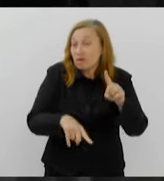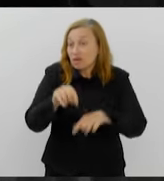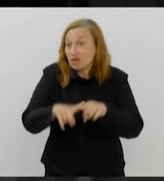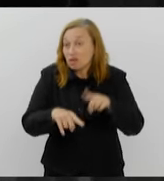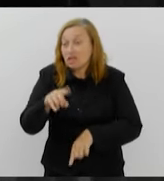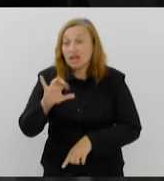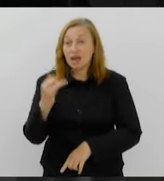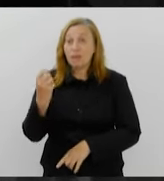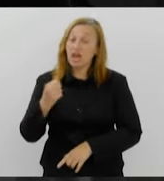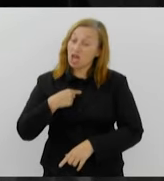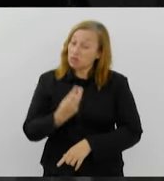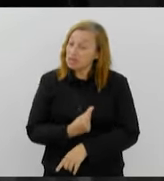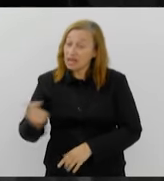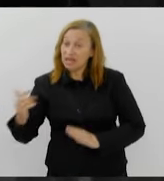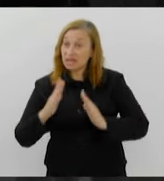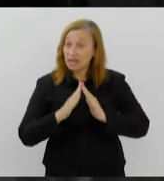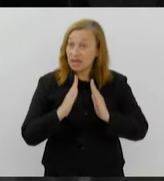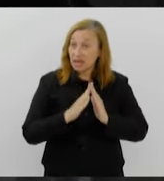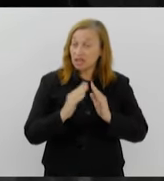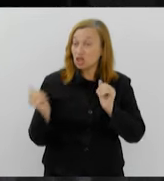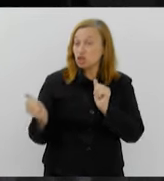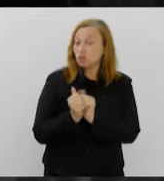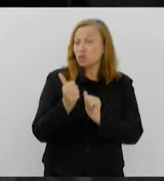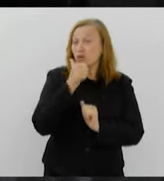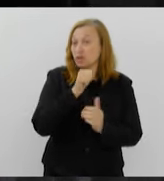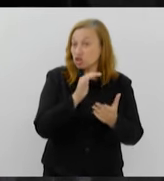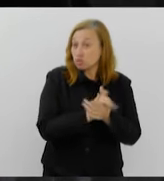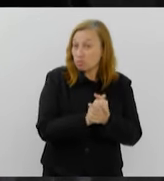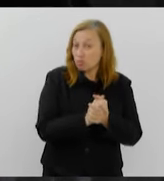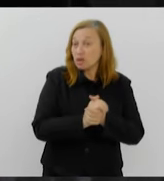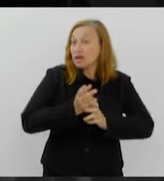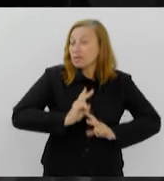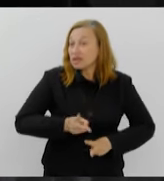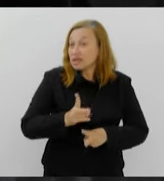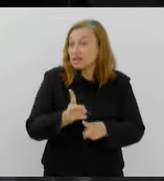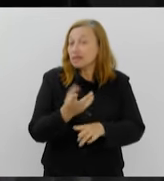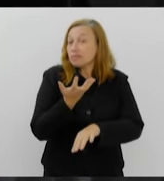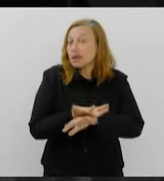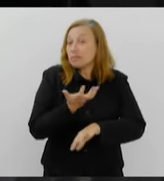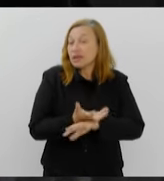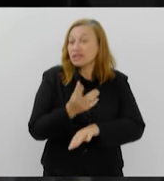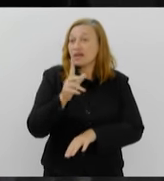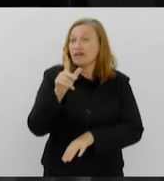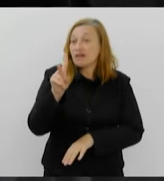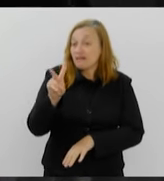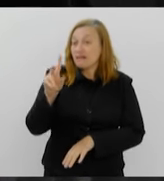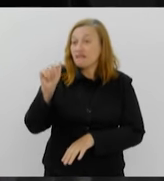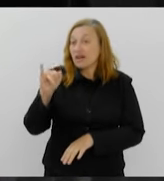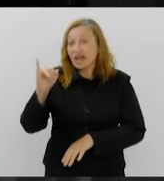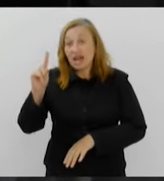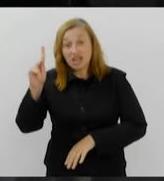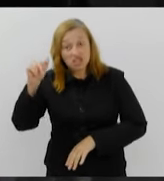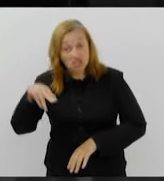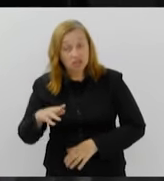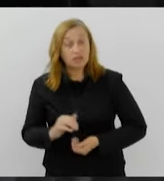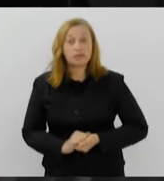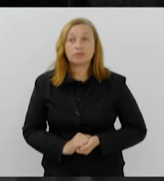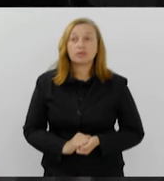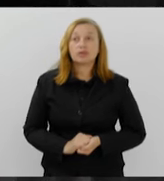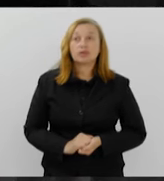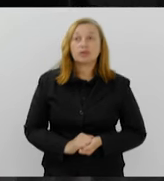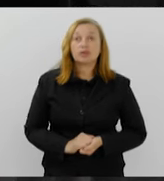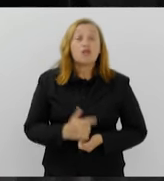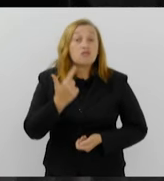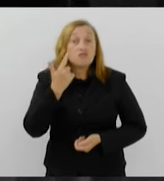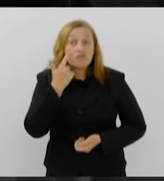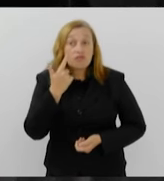meu automóvel acompanhado da minha mulher para seguir para a praça vanar pegar o final do ato